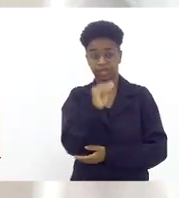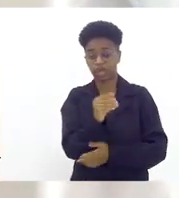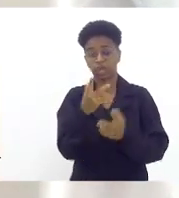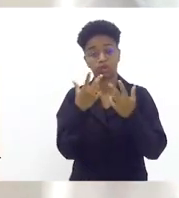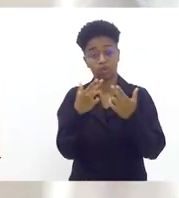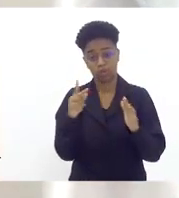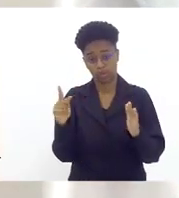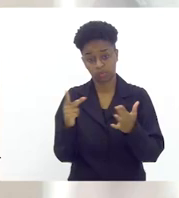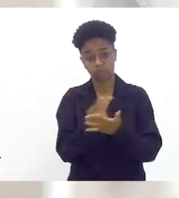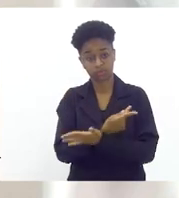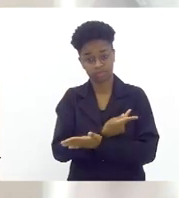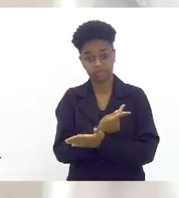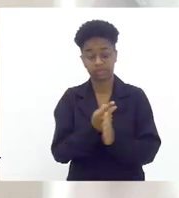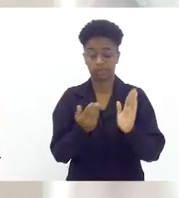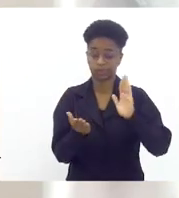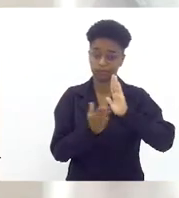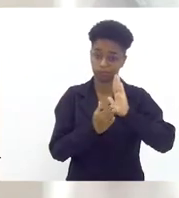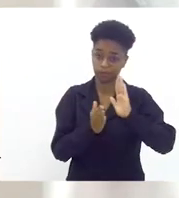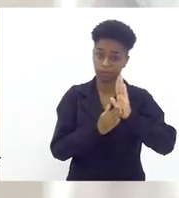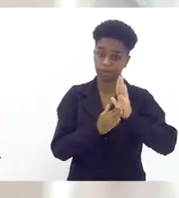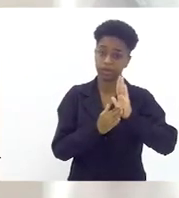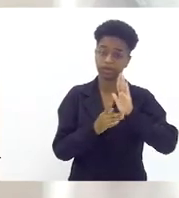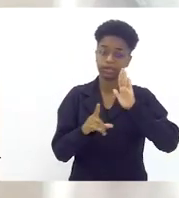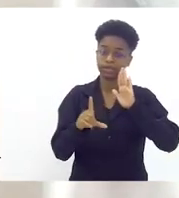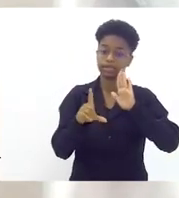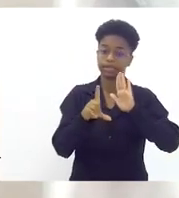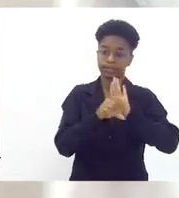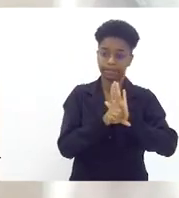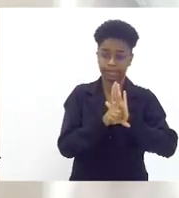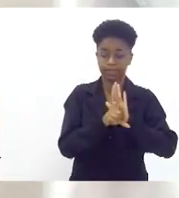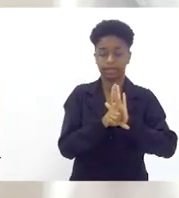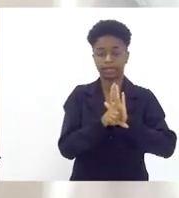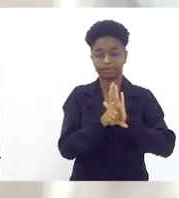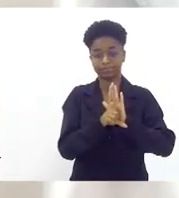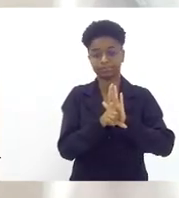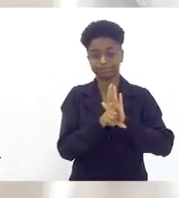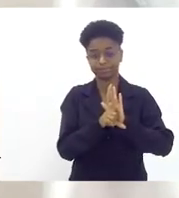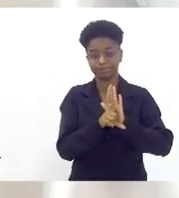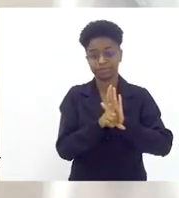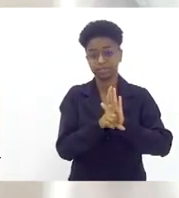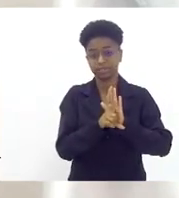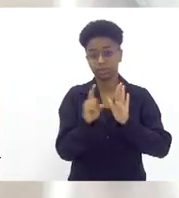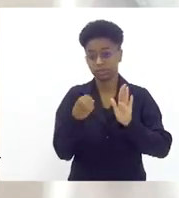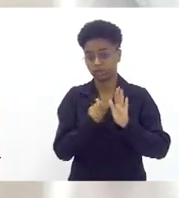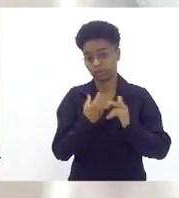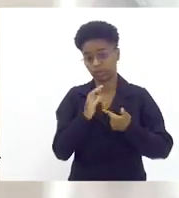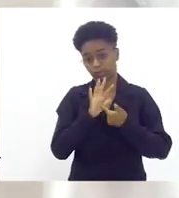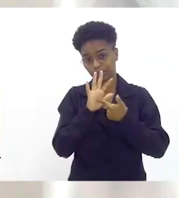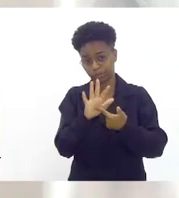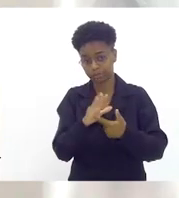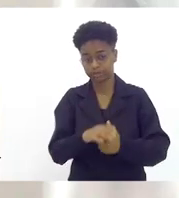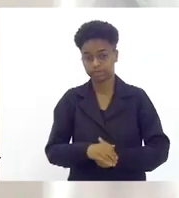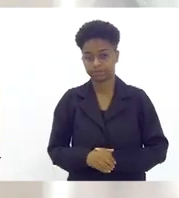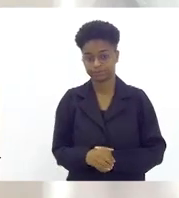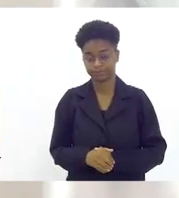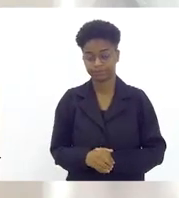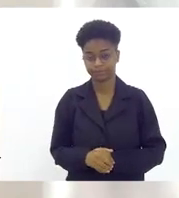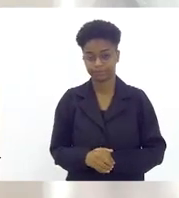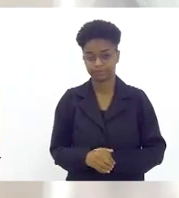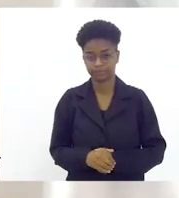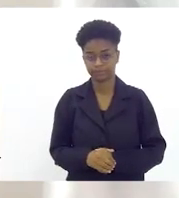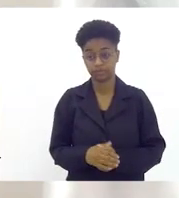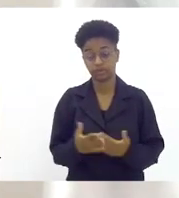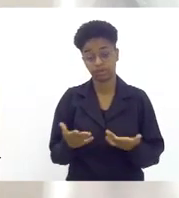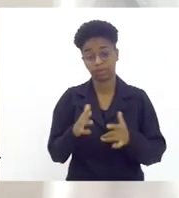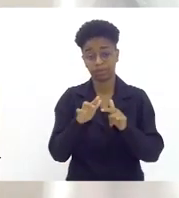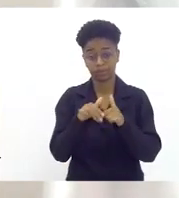a revisão da proposição, da lei, na verdade, estabelecida, que nós apresentamos. Por